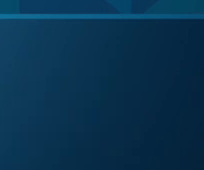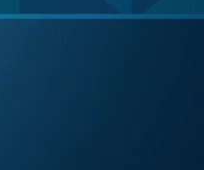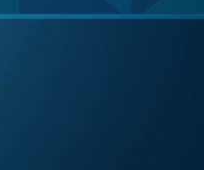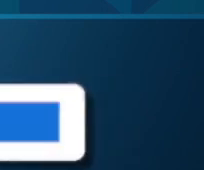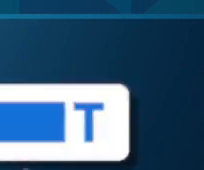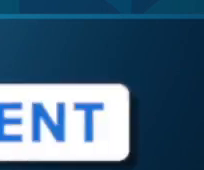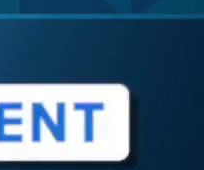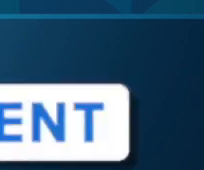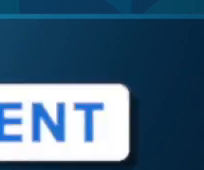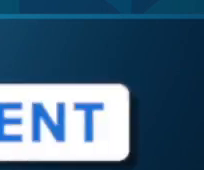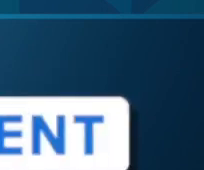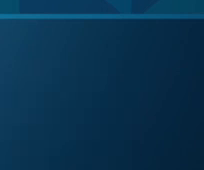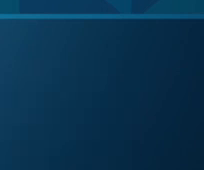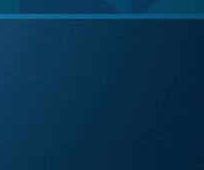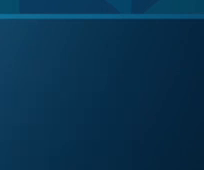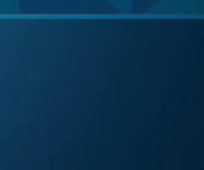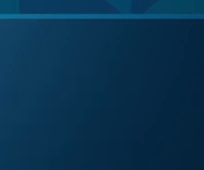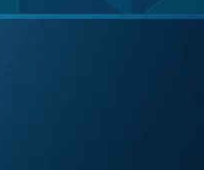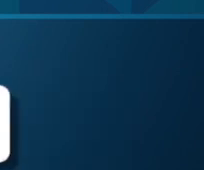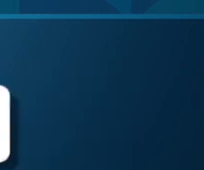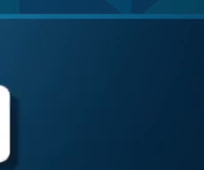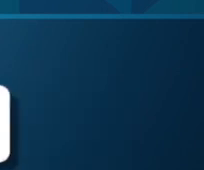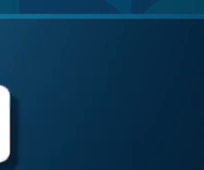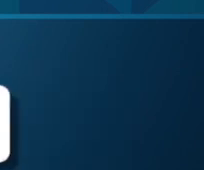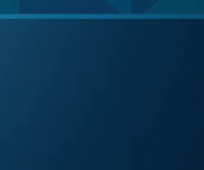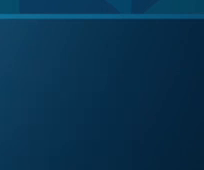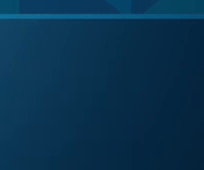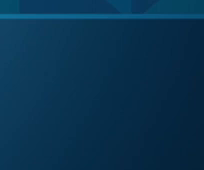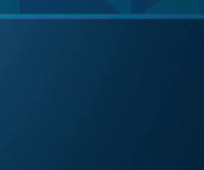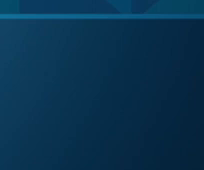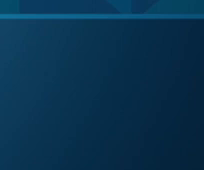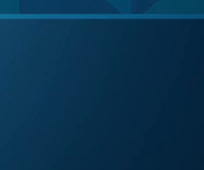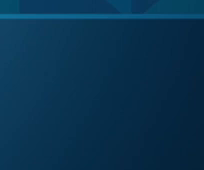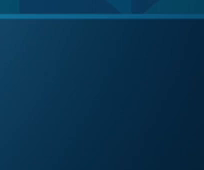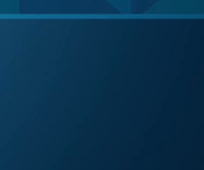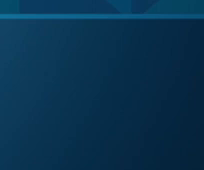notificação. Fo comentário, no fahetutan, va media social Siraselek.